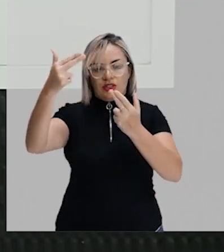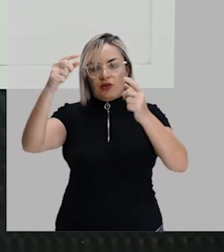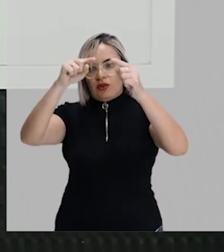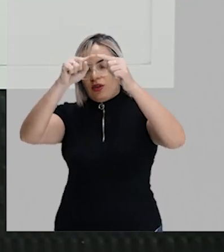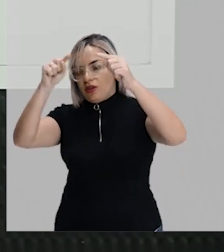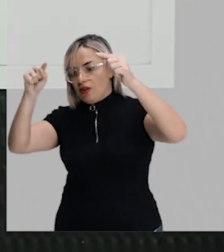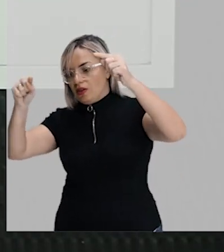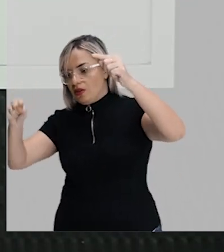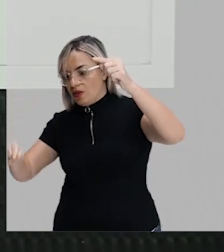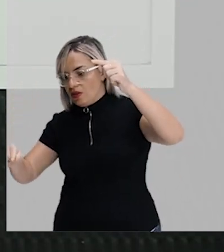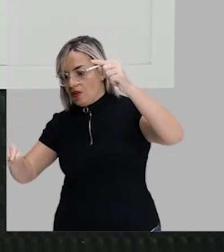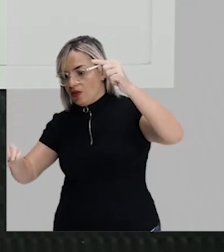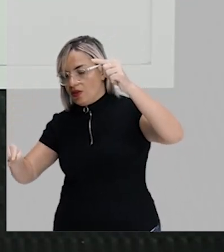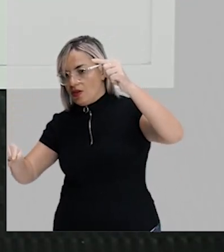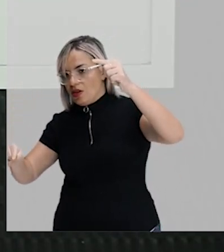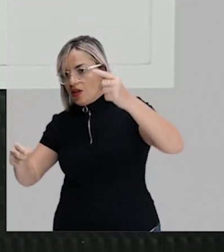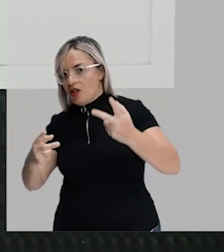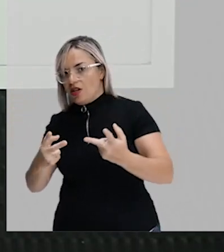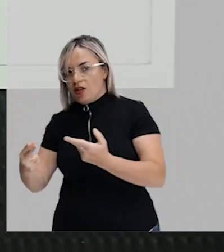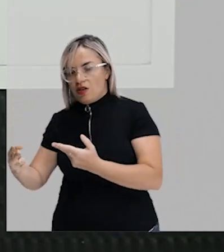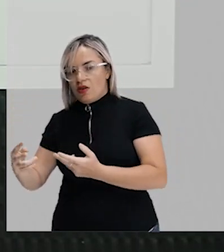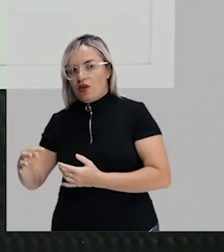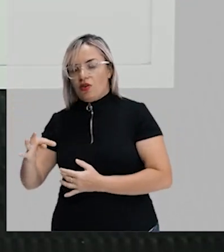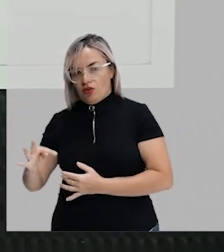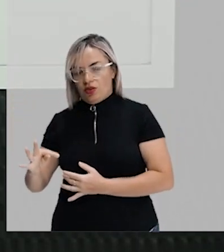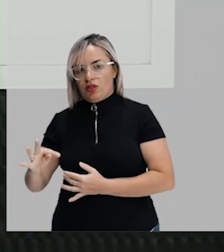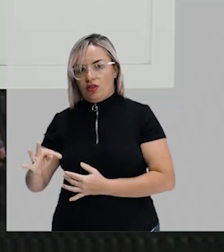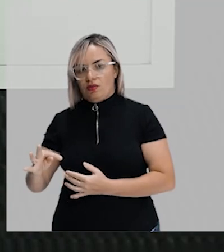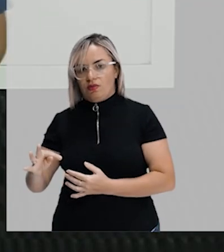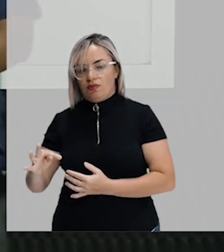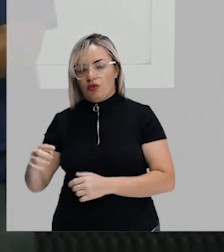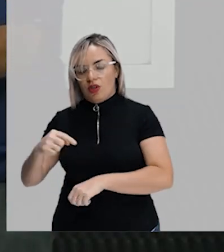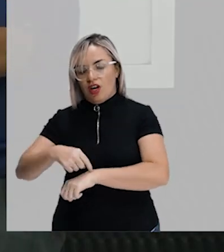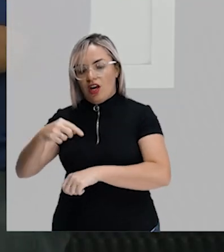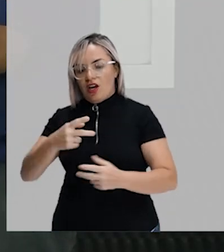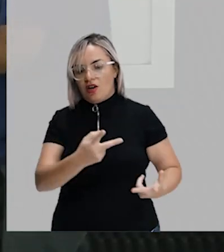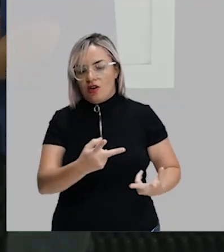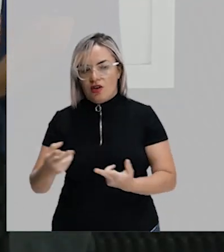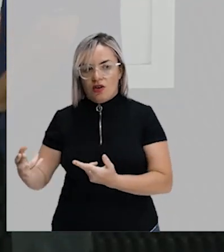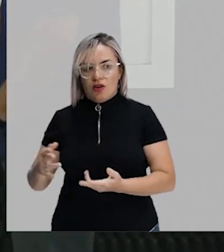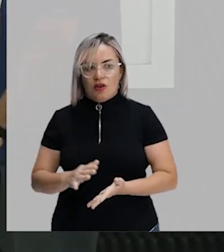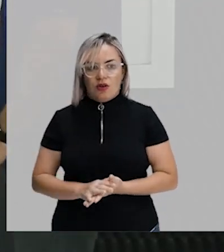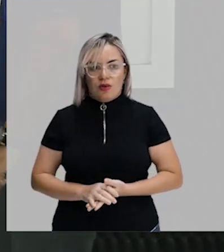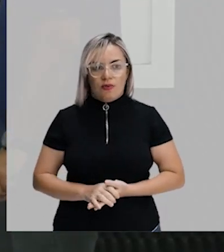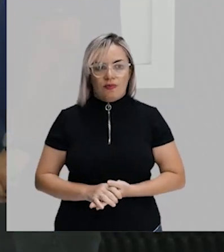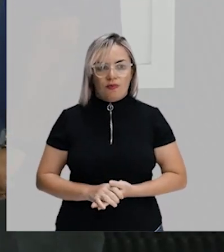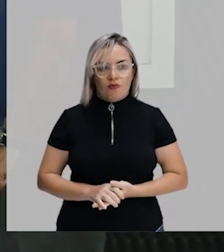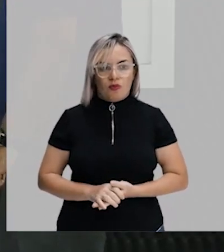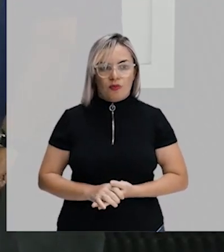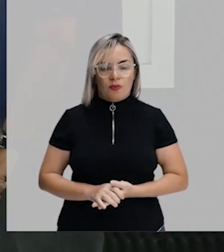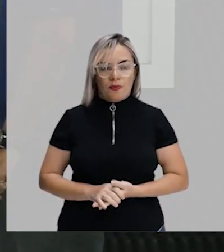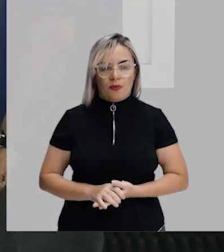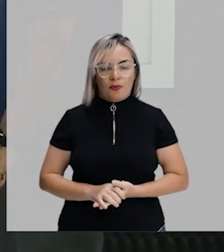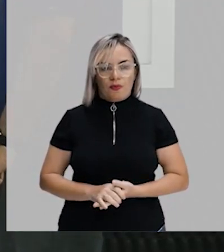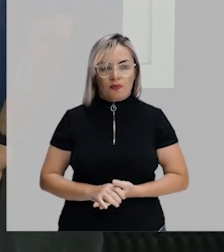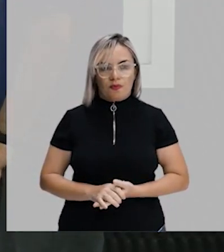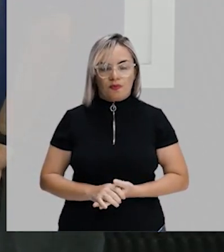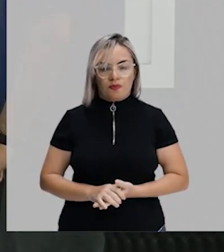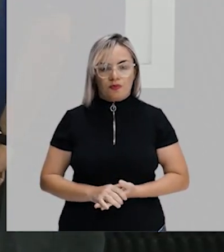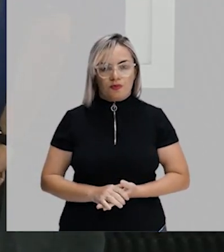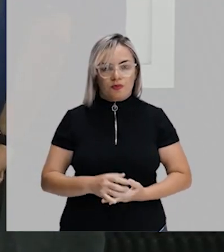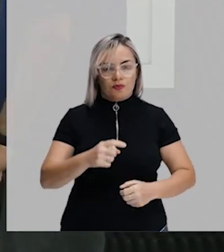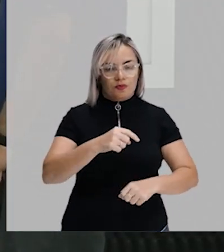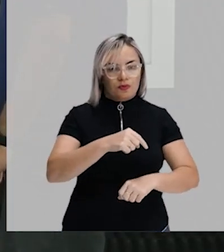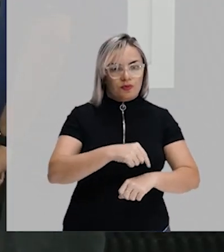solo. Então, os tempos são iguais. Então, a gente pode tirar 1, né? Dizer aqui, por exemplo, que o tempo, ó, tempo